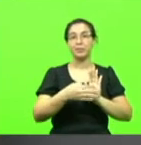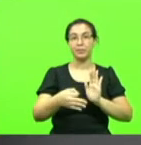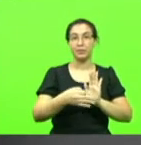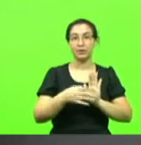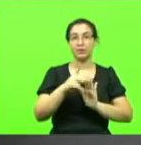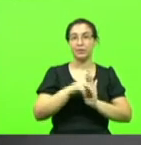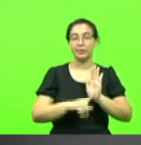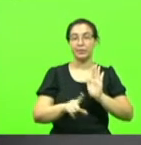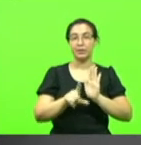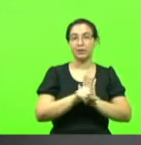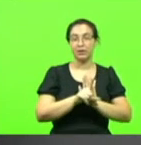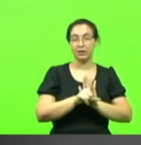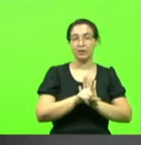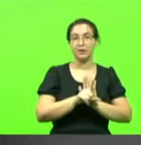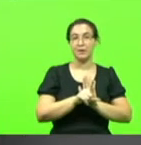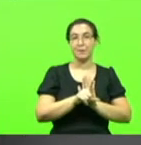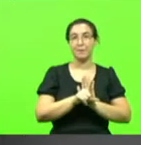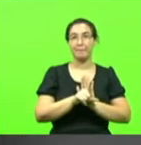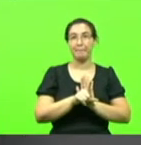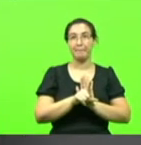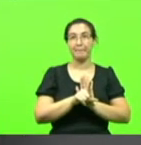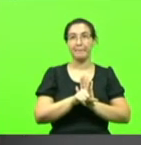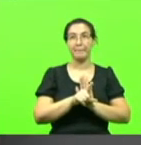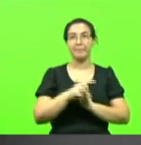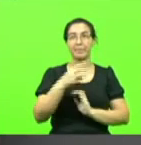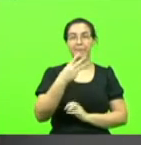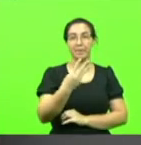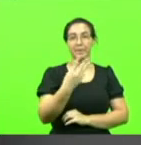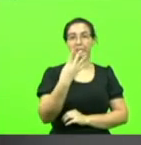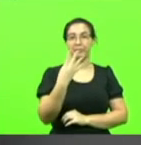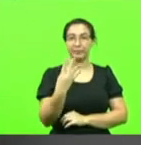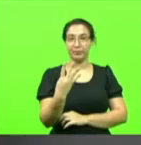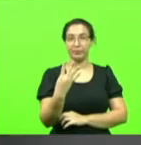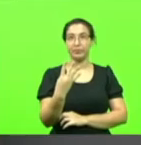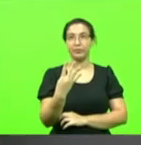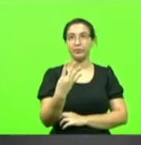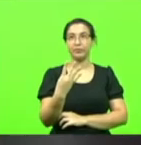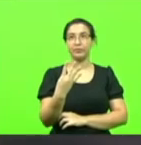do pl e é 34